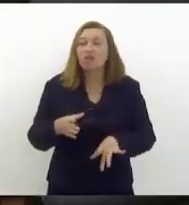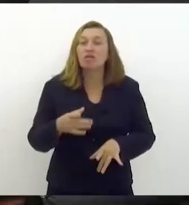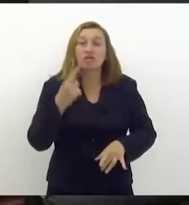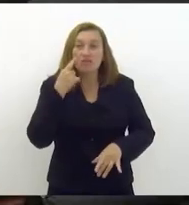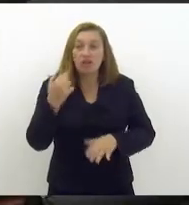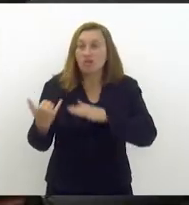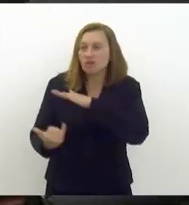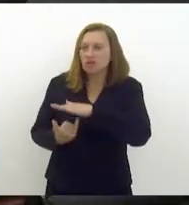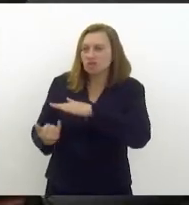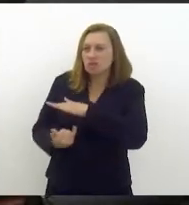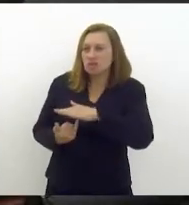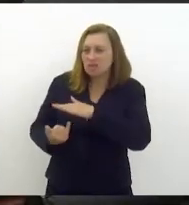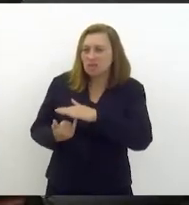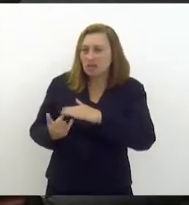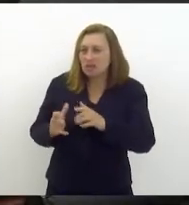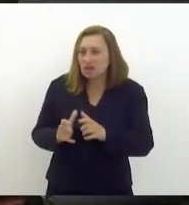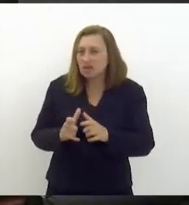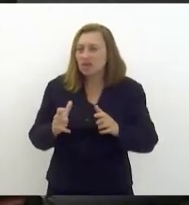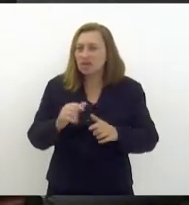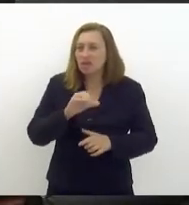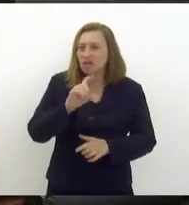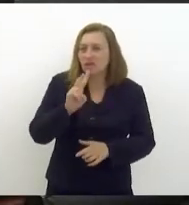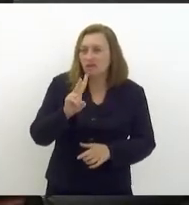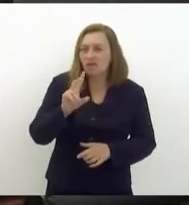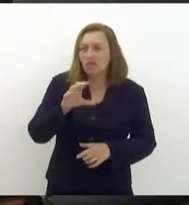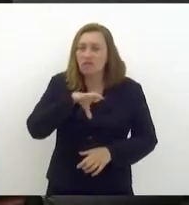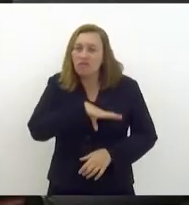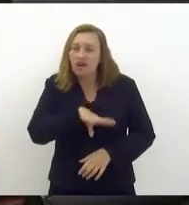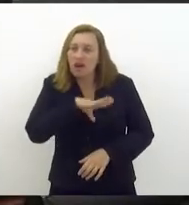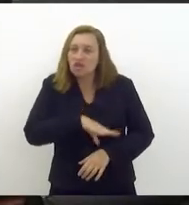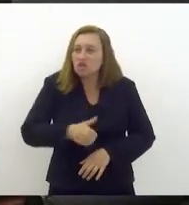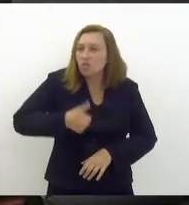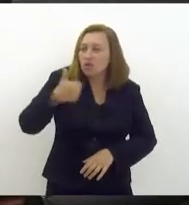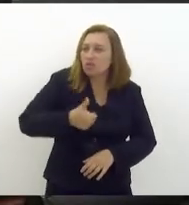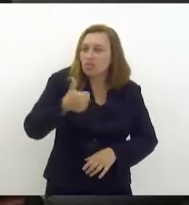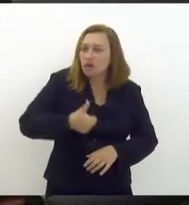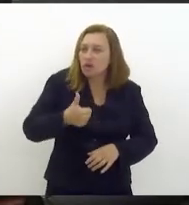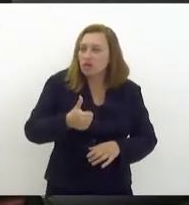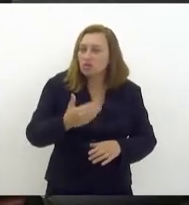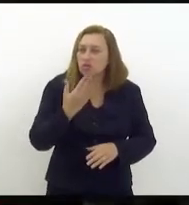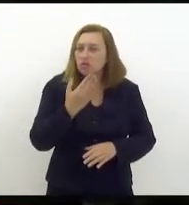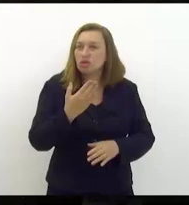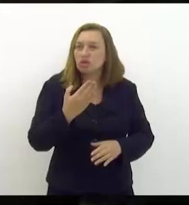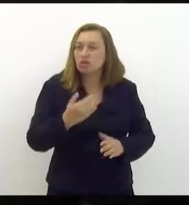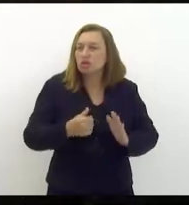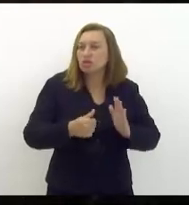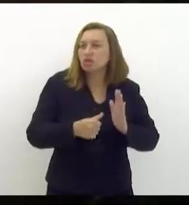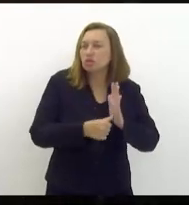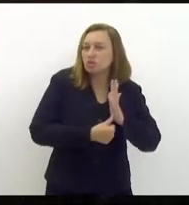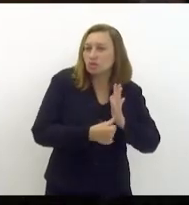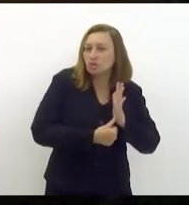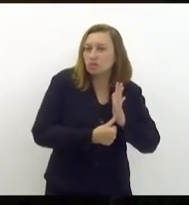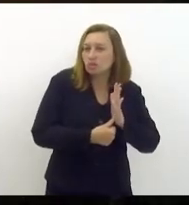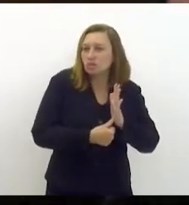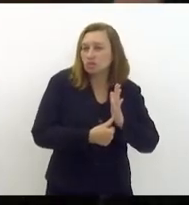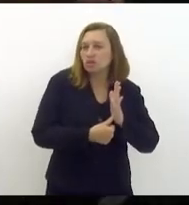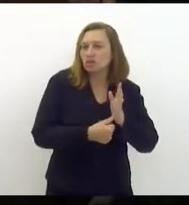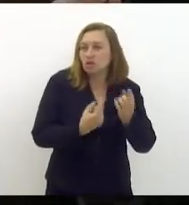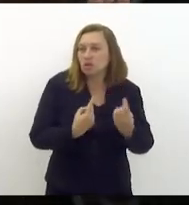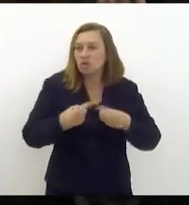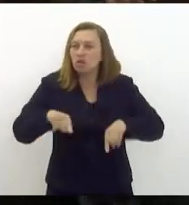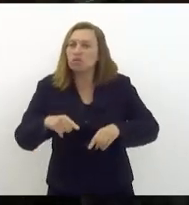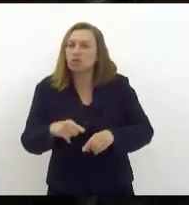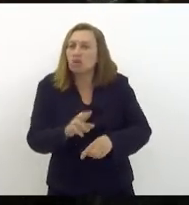instituição do tamanho que o Vasco representa foi o primeiro time de futebol lutar contra o racismo não pode ser punido por atitudes né isolados